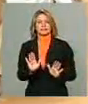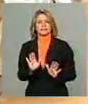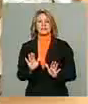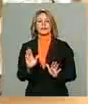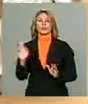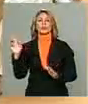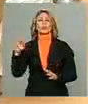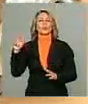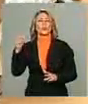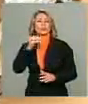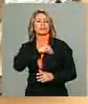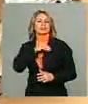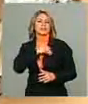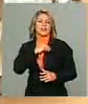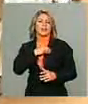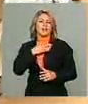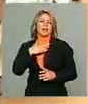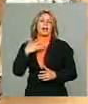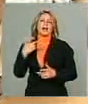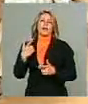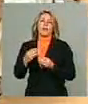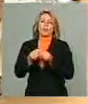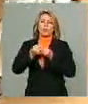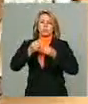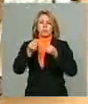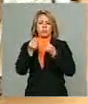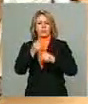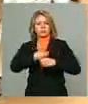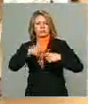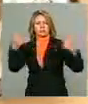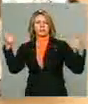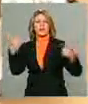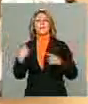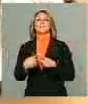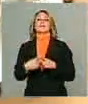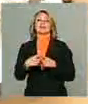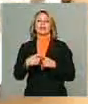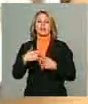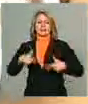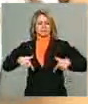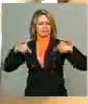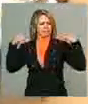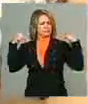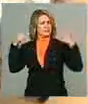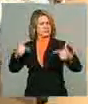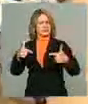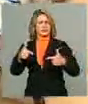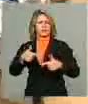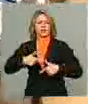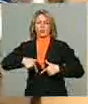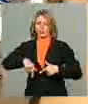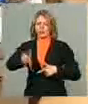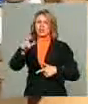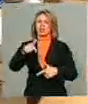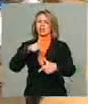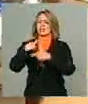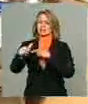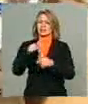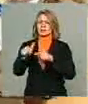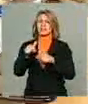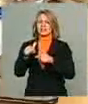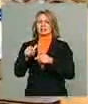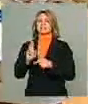sempre ganhei muito dinheiro porque eu metia cara na mundo eu meti o foc na Palha é ela ficou de